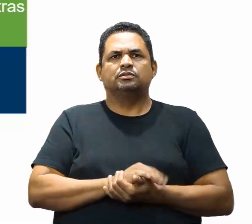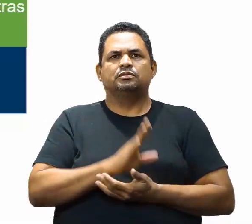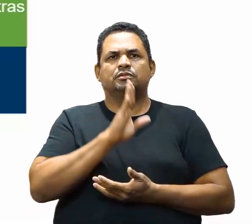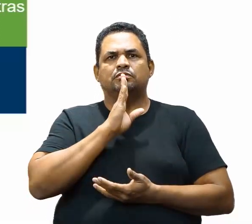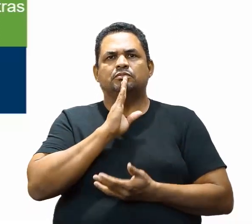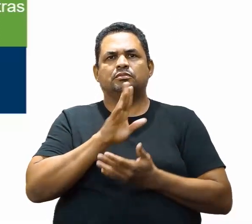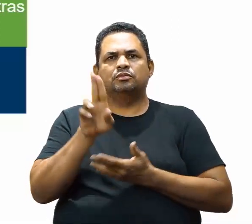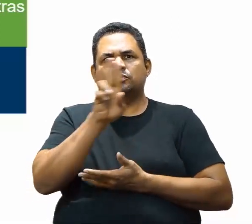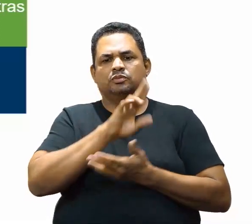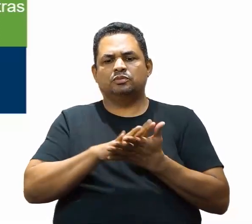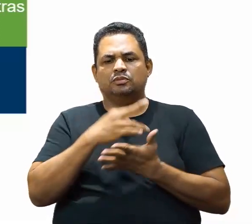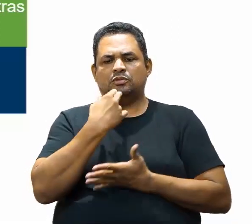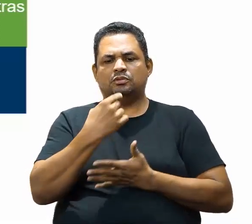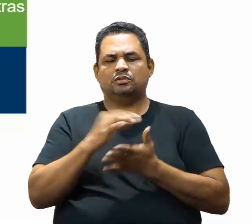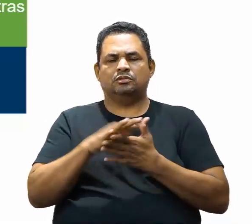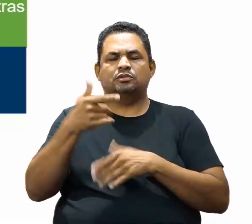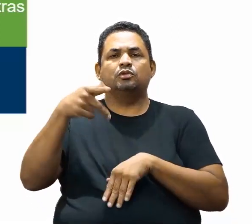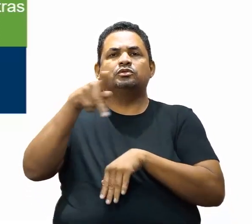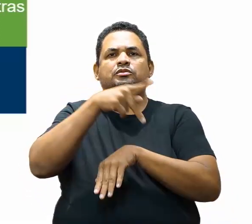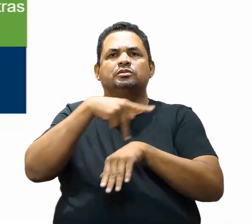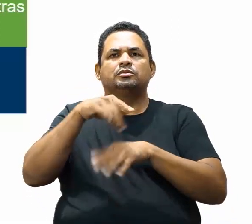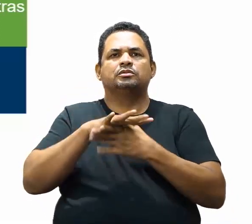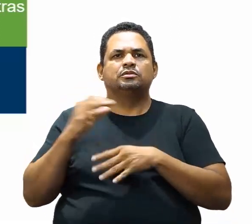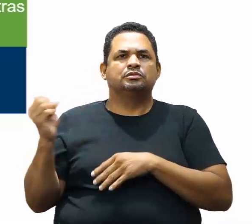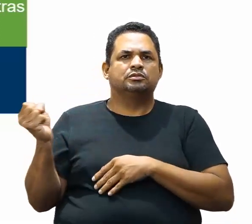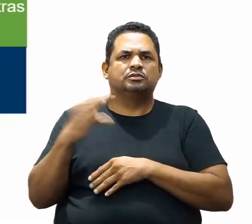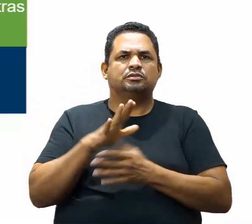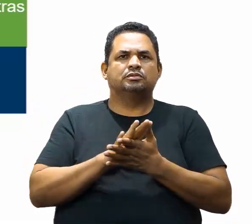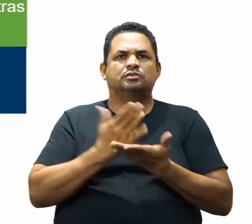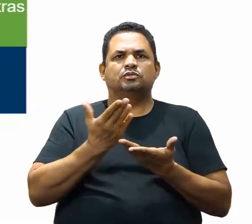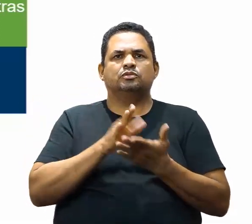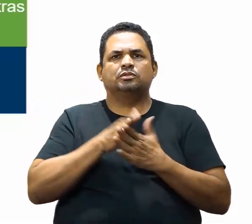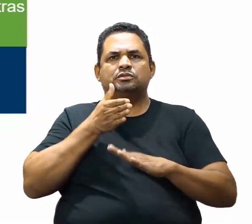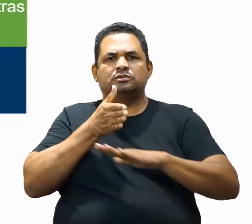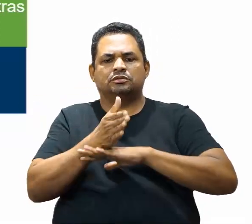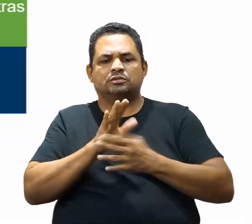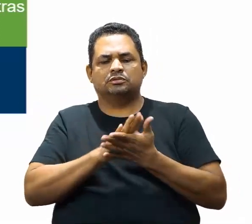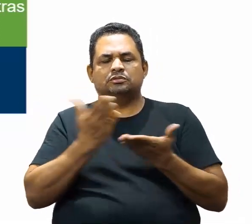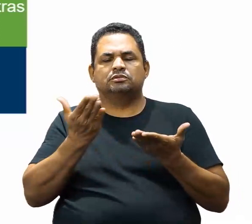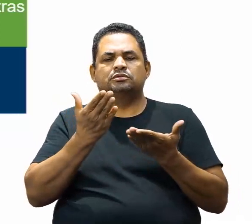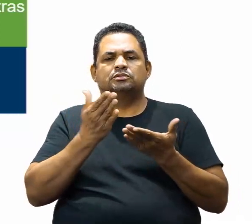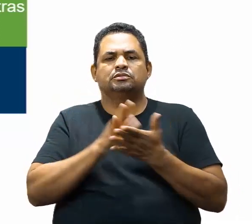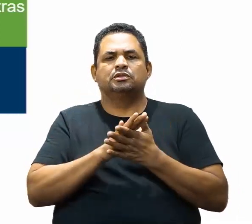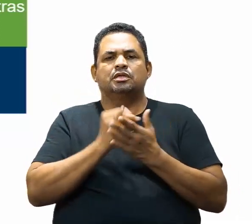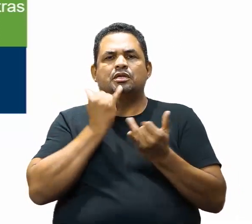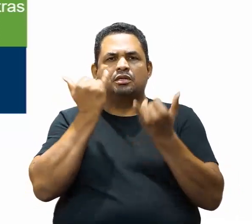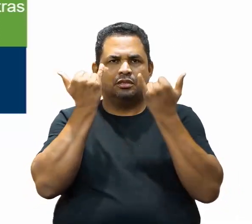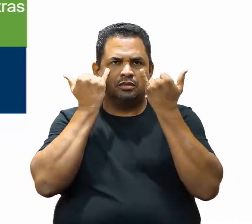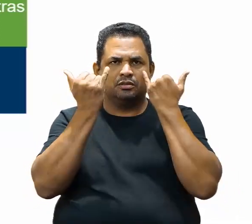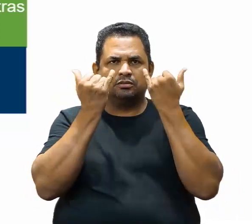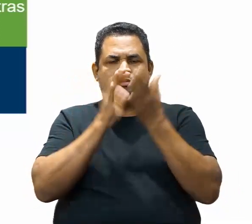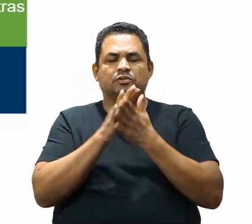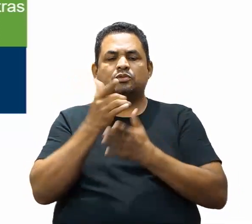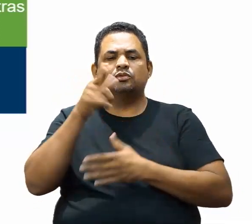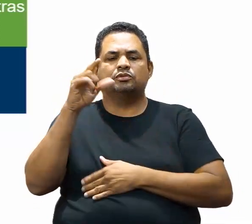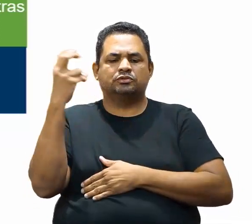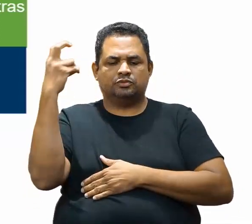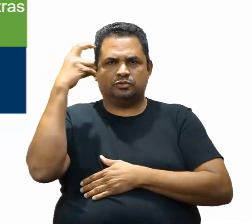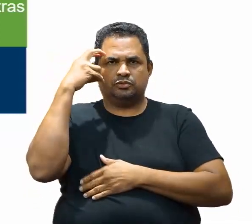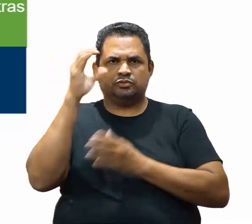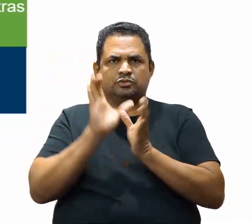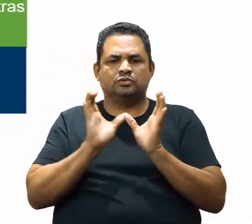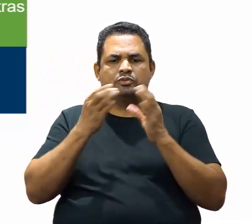as línguas estrangeiras modernas como instrumento de acesso a informações e outras culturas e grupos